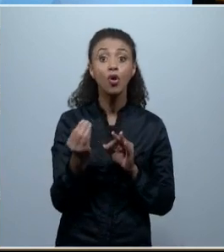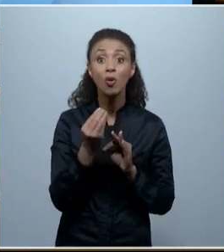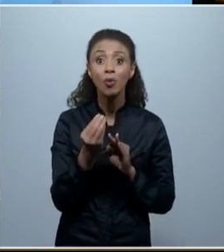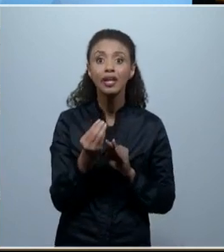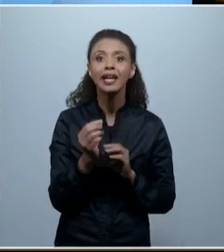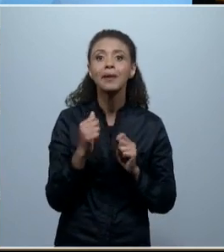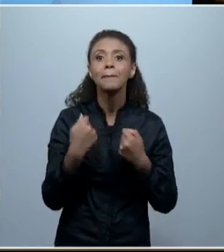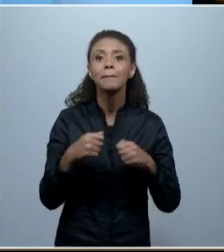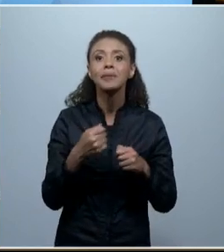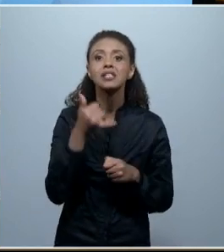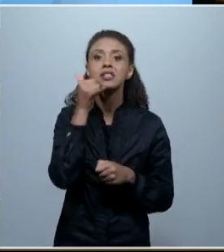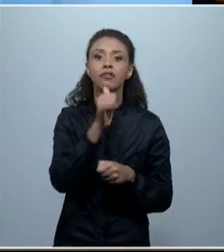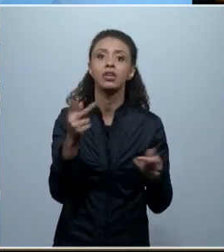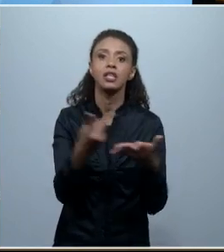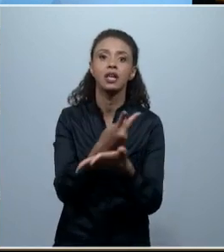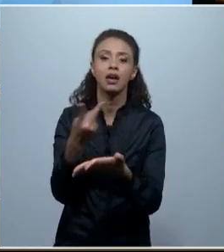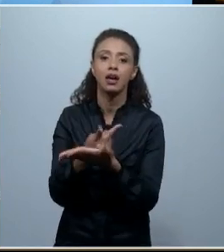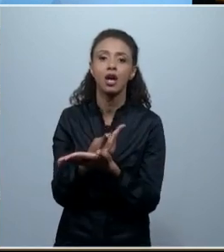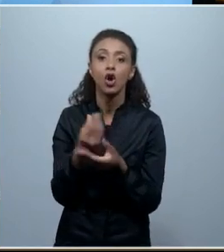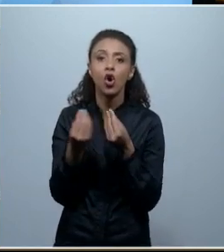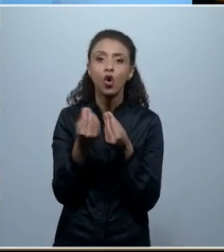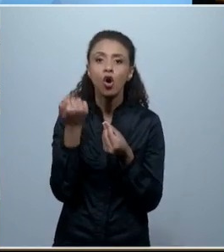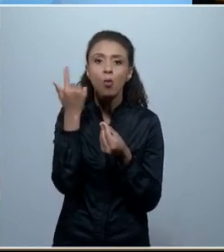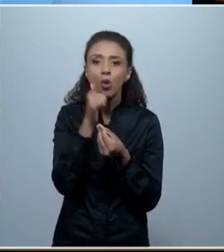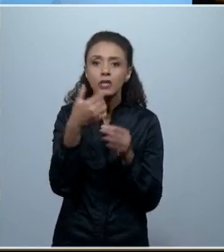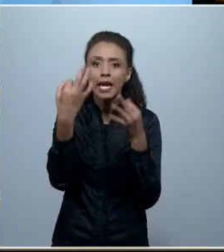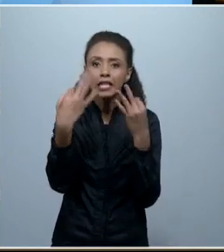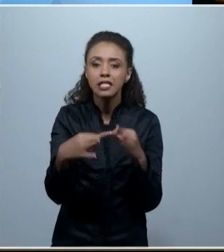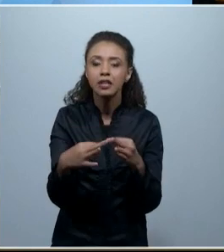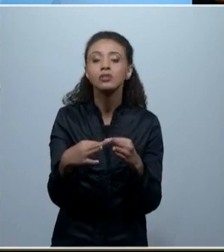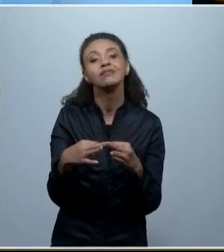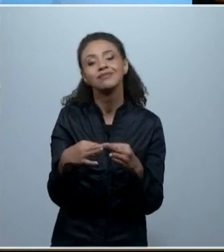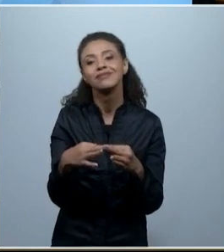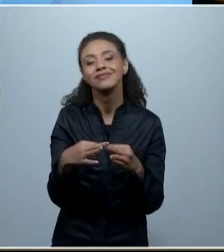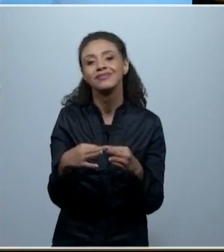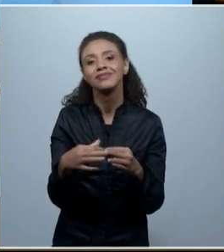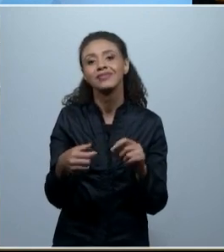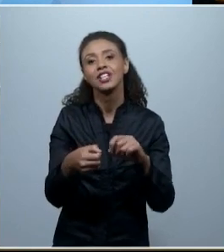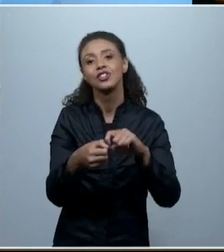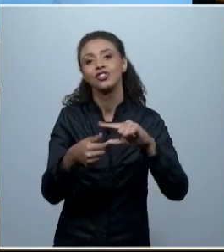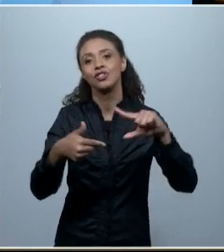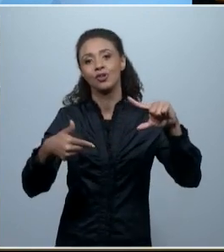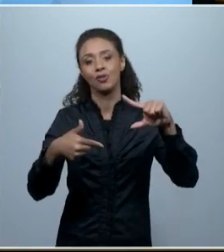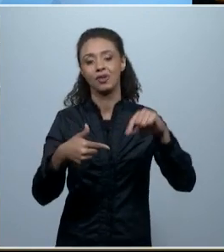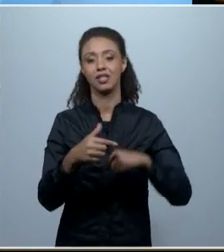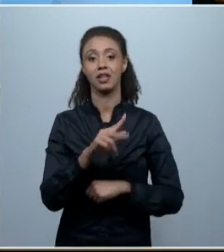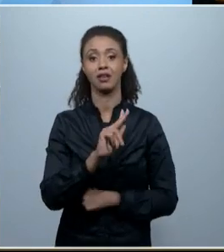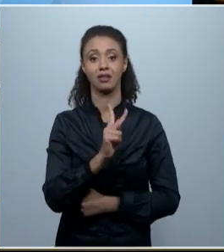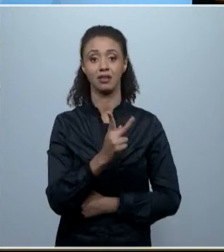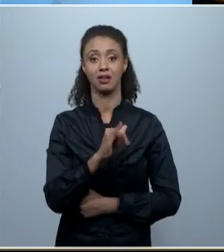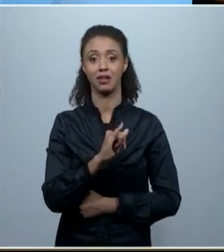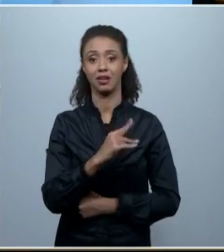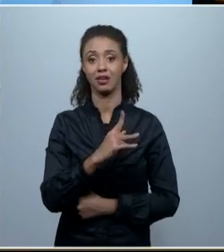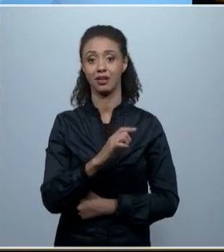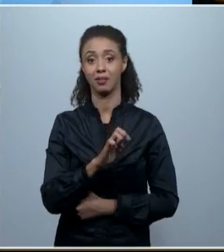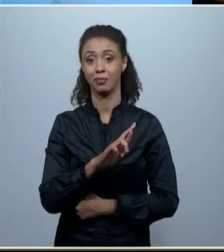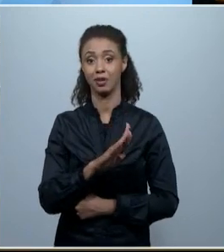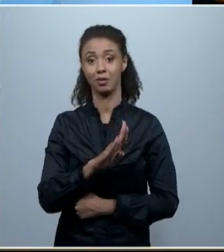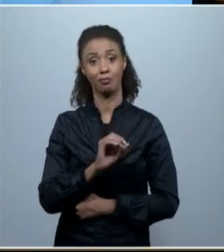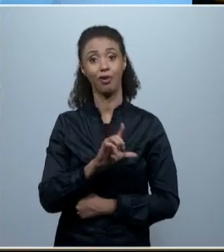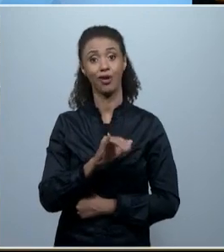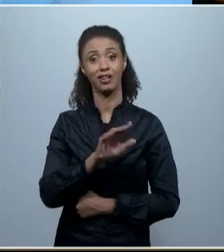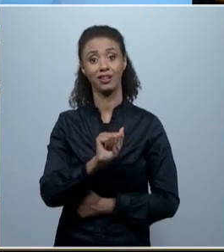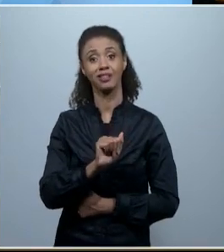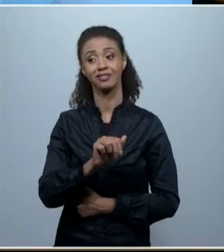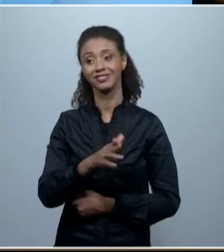e essa correção usa exatamente a geometria hiperbólica então a pensar que a geometria euclidiana é a gente